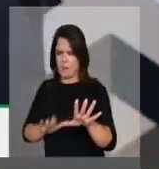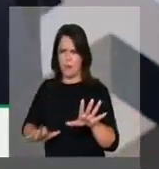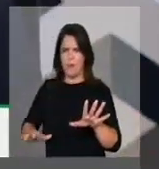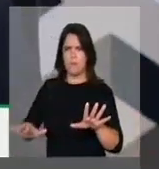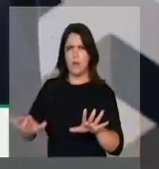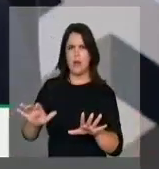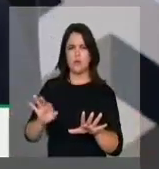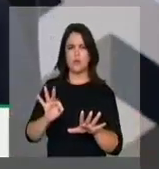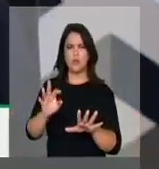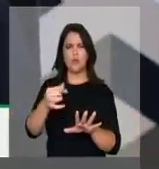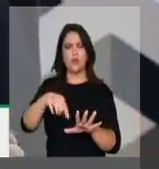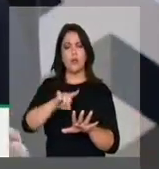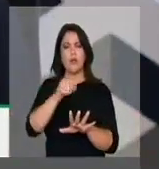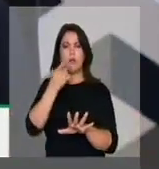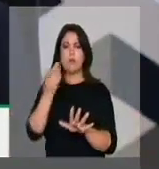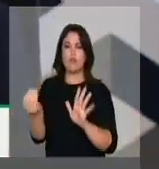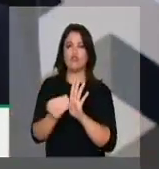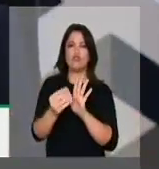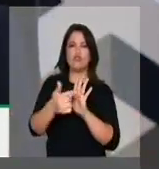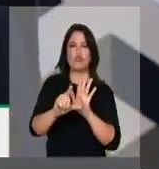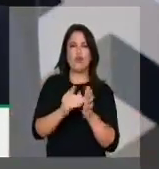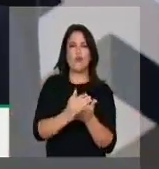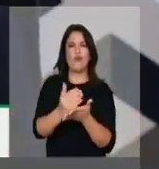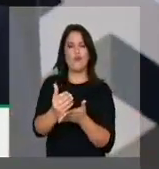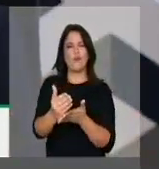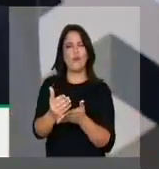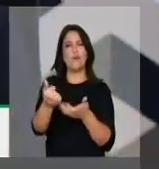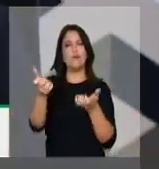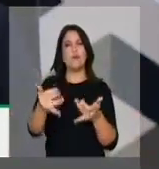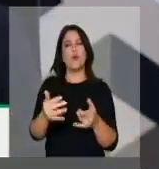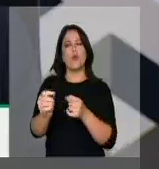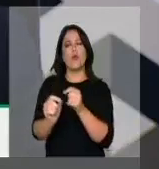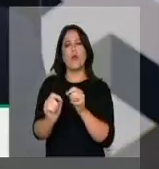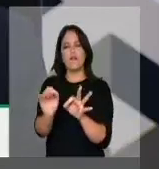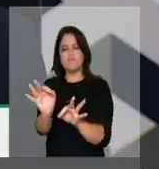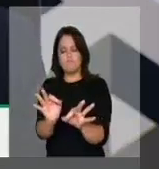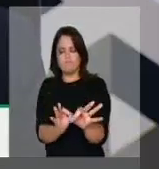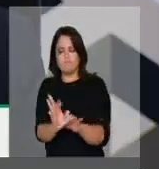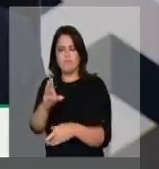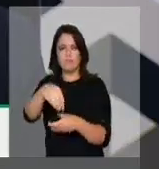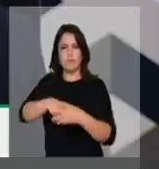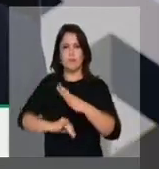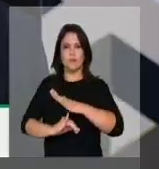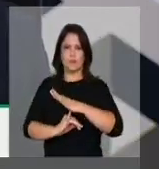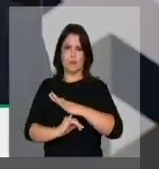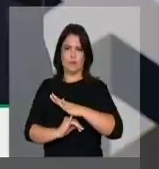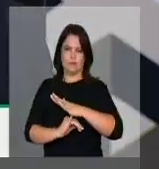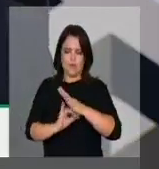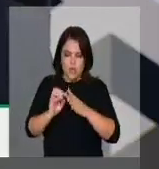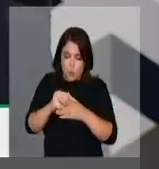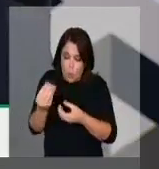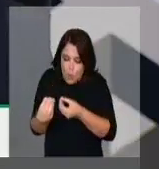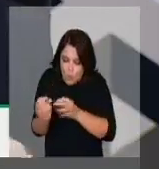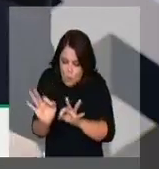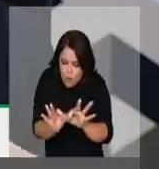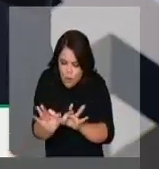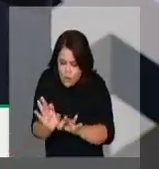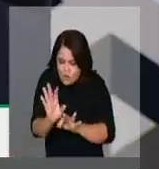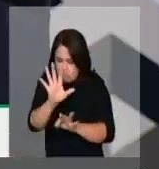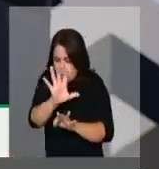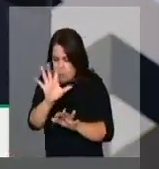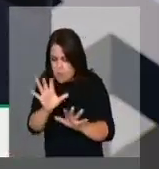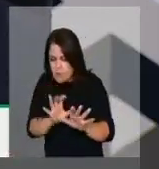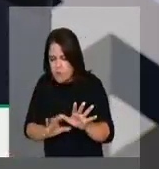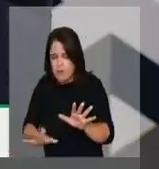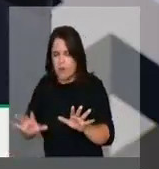eu recorro ao que eu coloquei no início em relação à chamada arquitetura institucional. Ou seja,